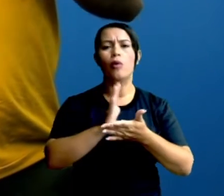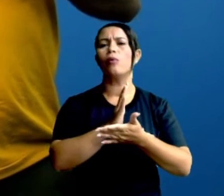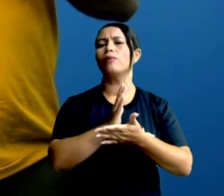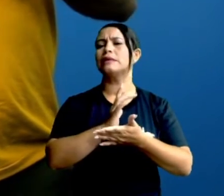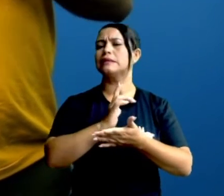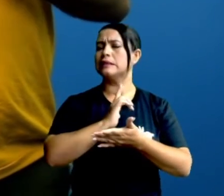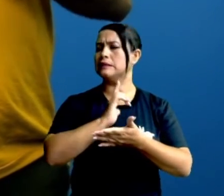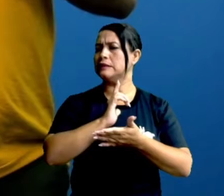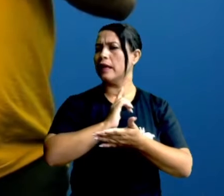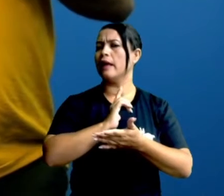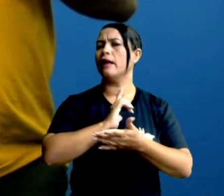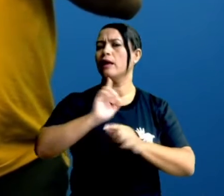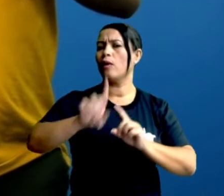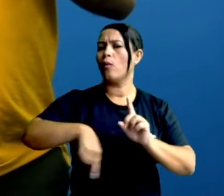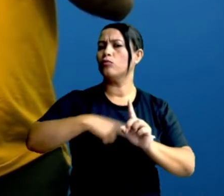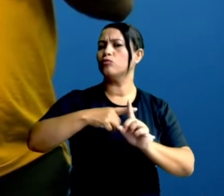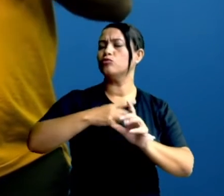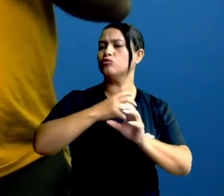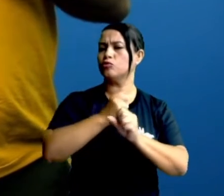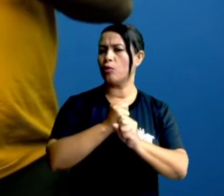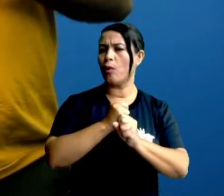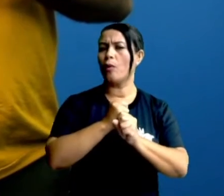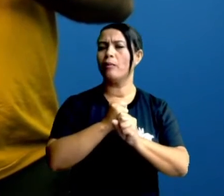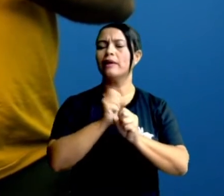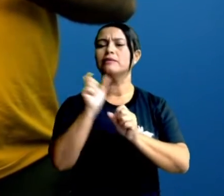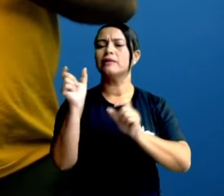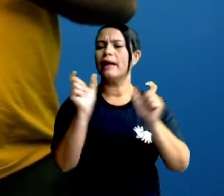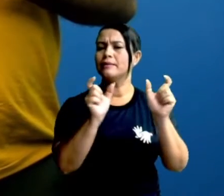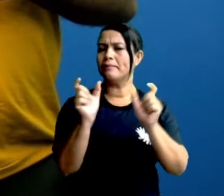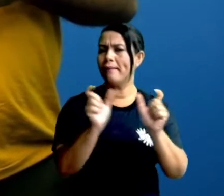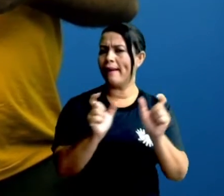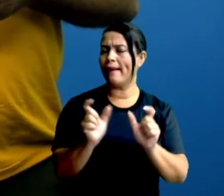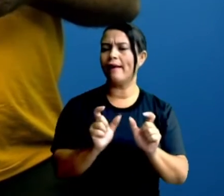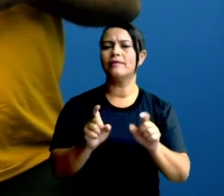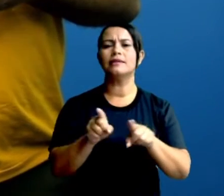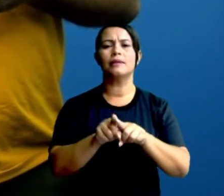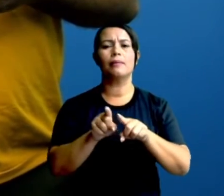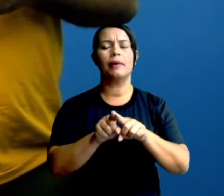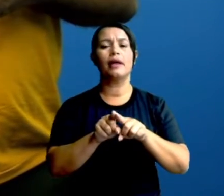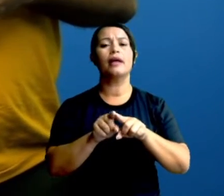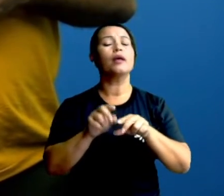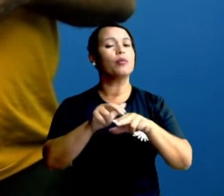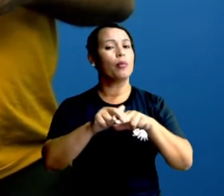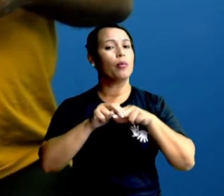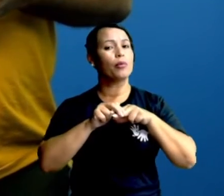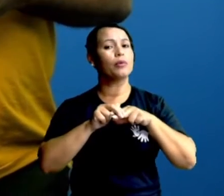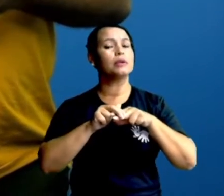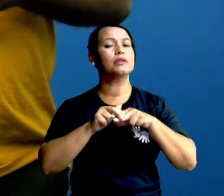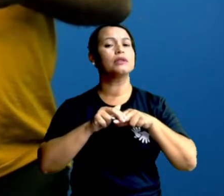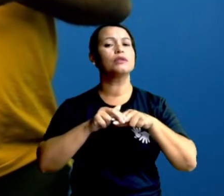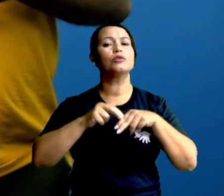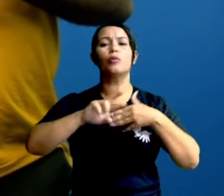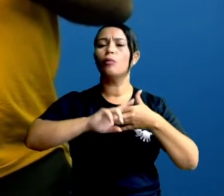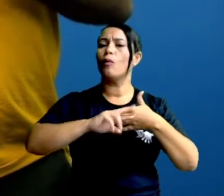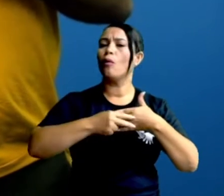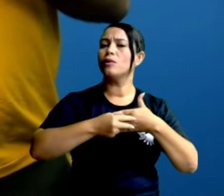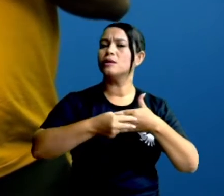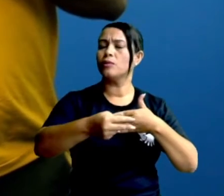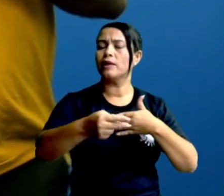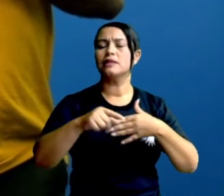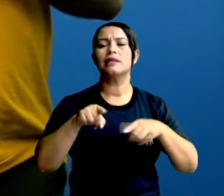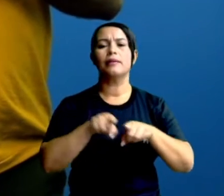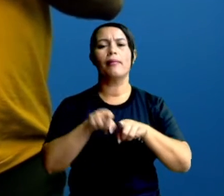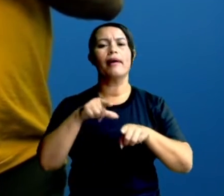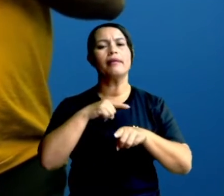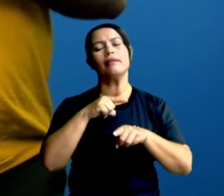está comprometido com a amarração das palavras e, por conseguinte, não é, muito